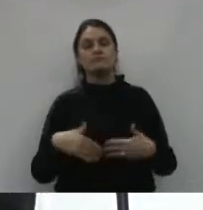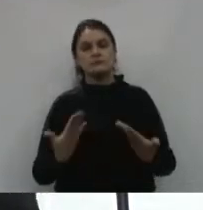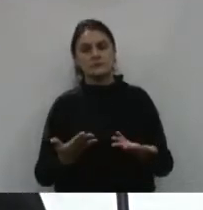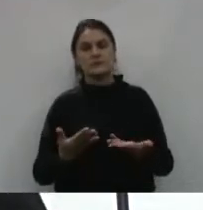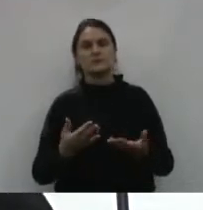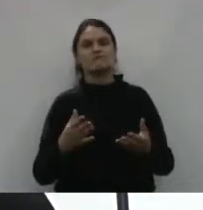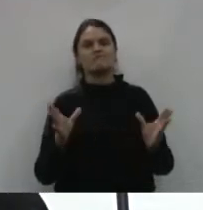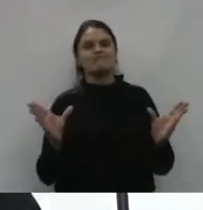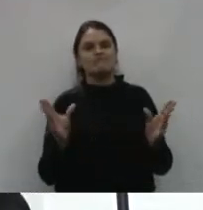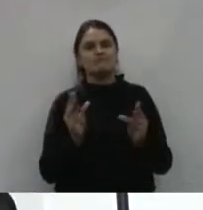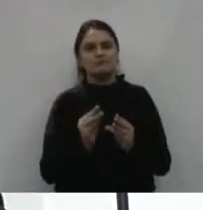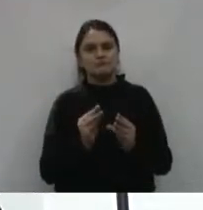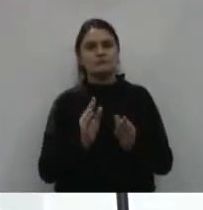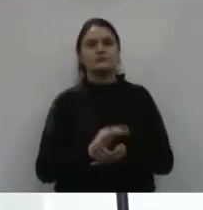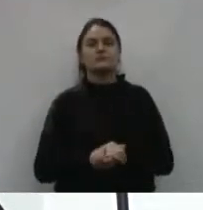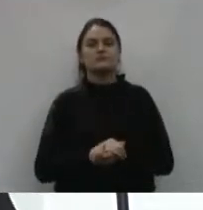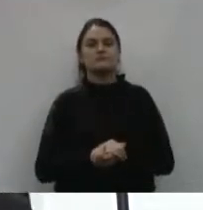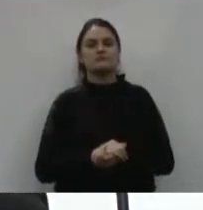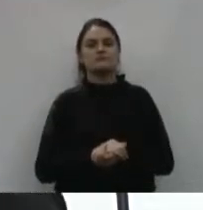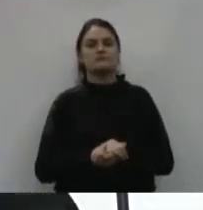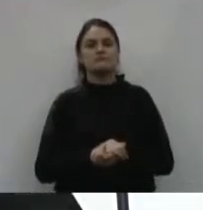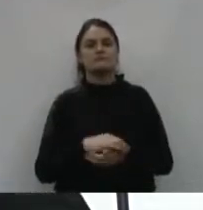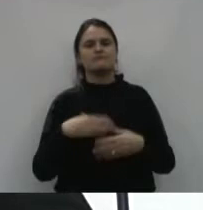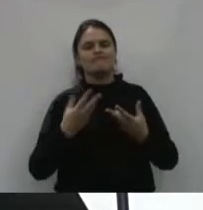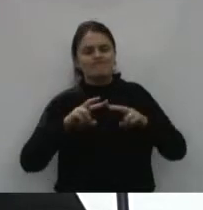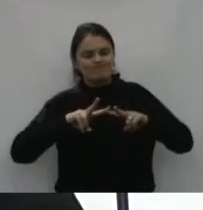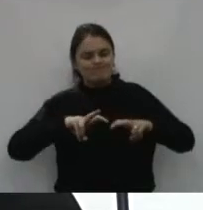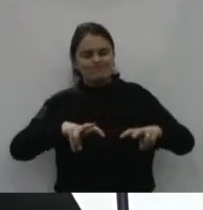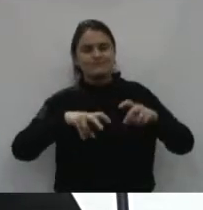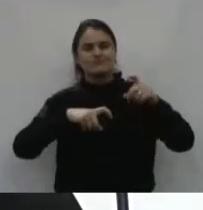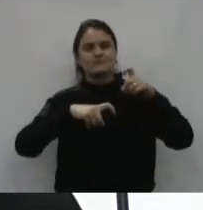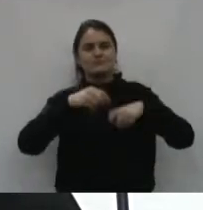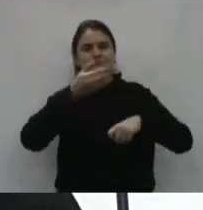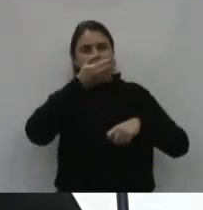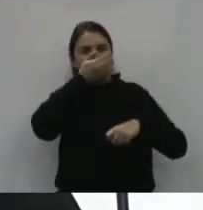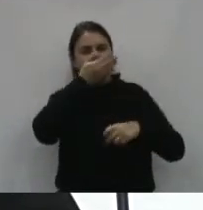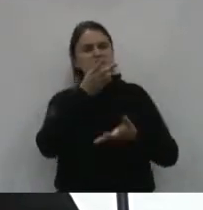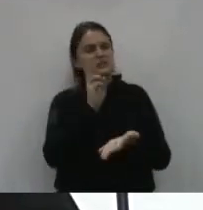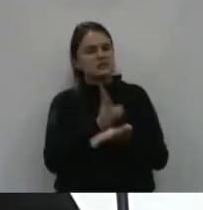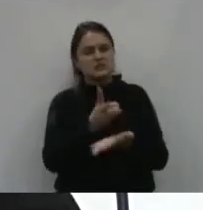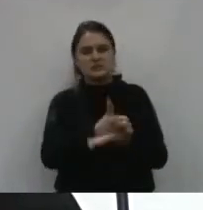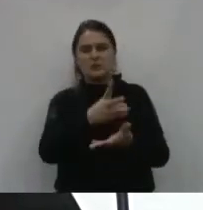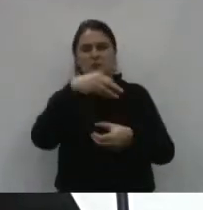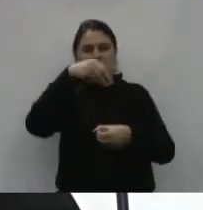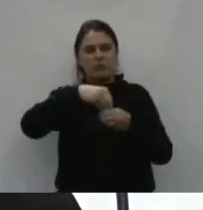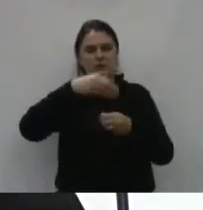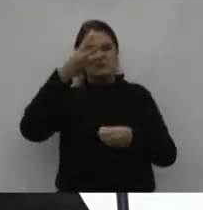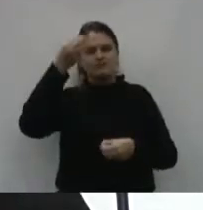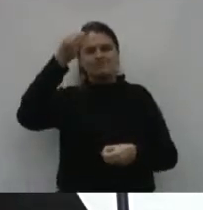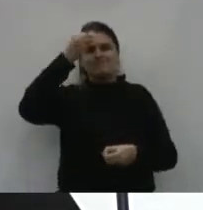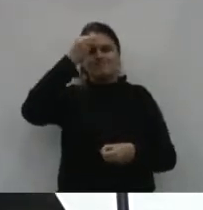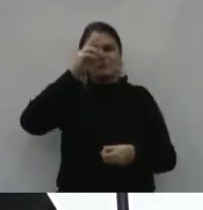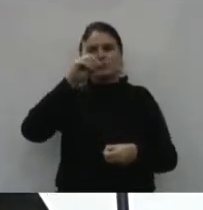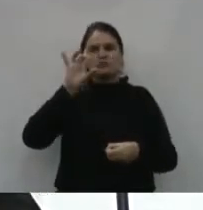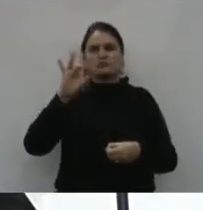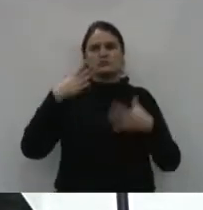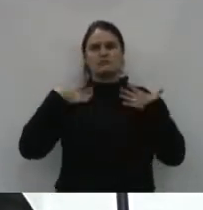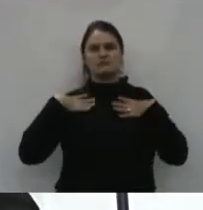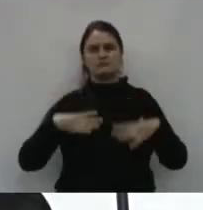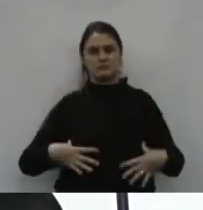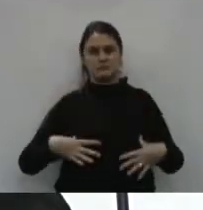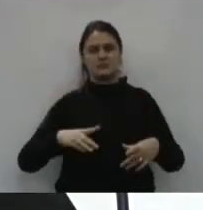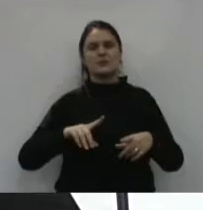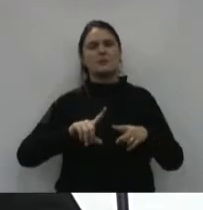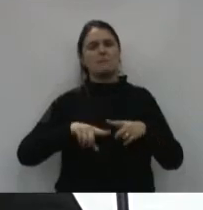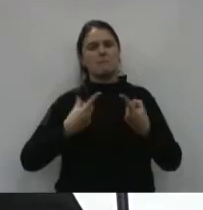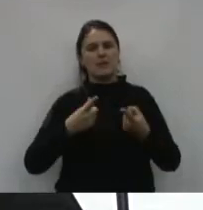então considerações finais as marcas da exploração e abuso sexual ficam sempre marcadas não apenas nos corpos das